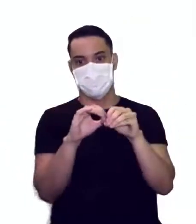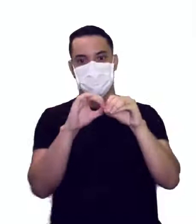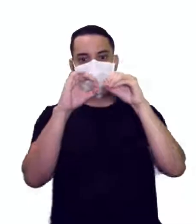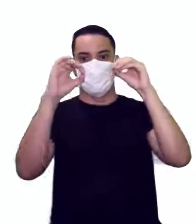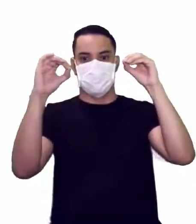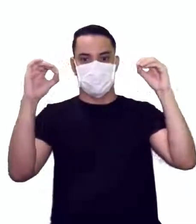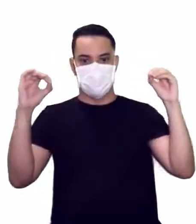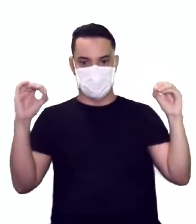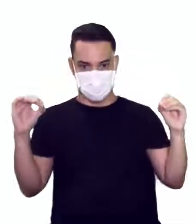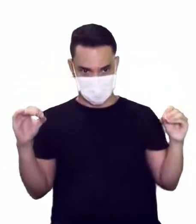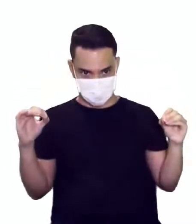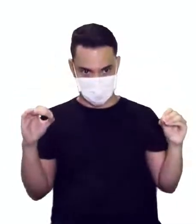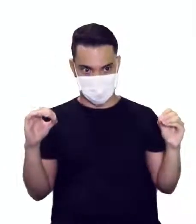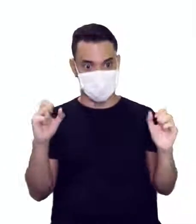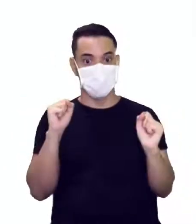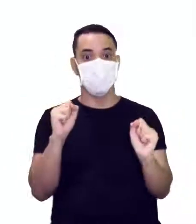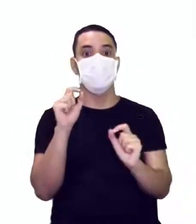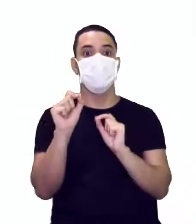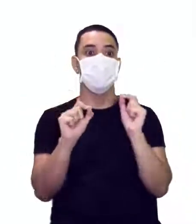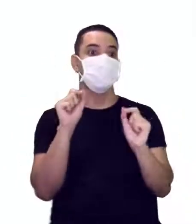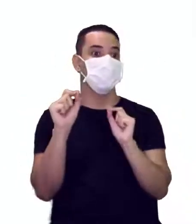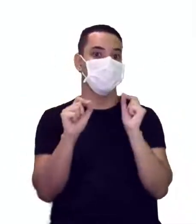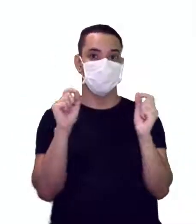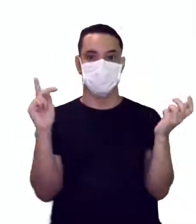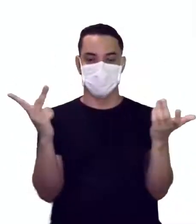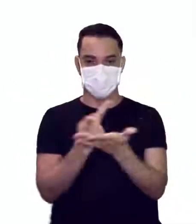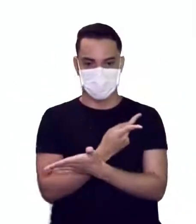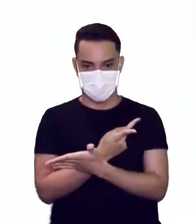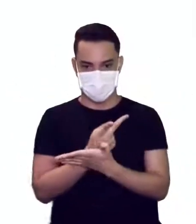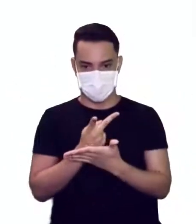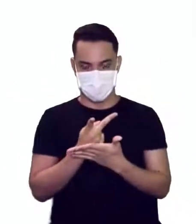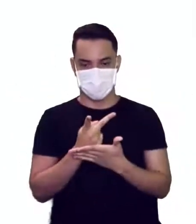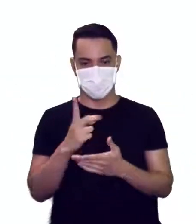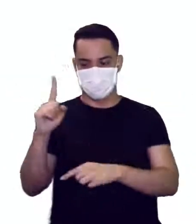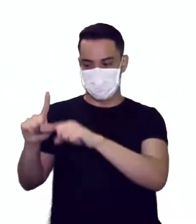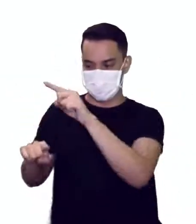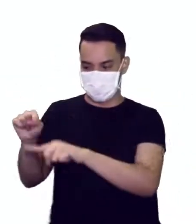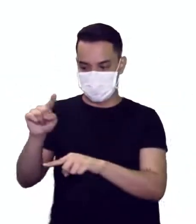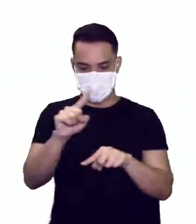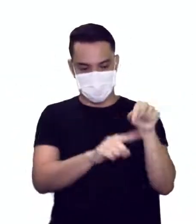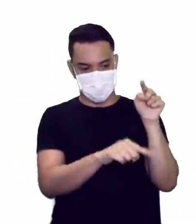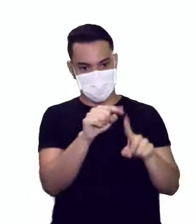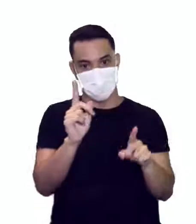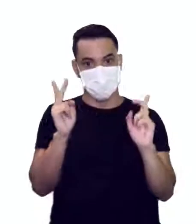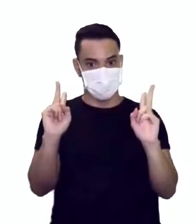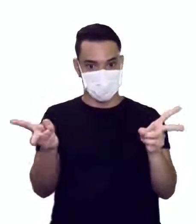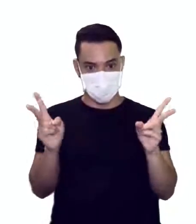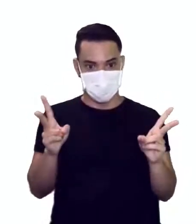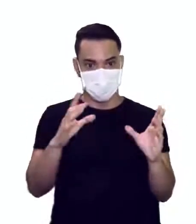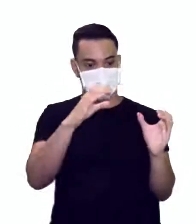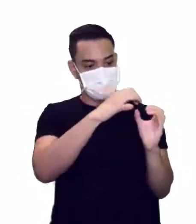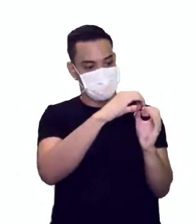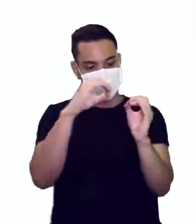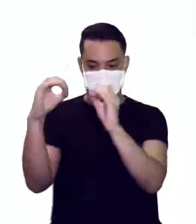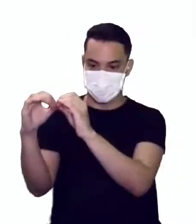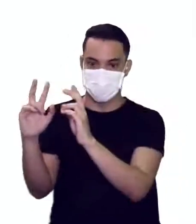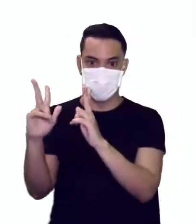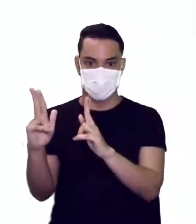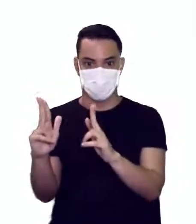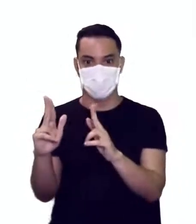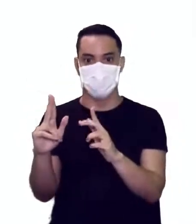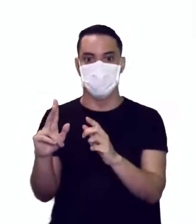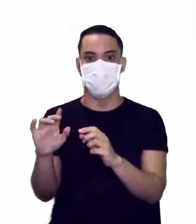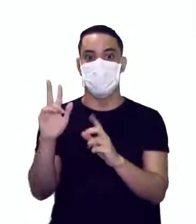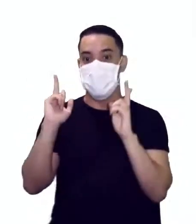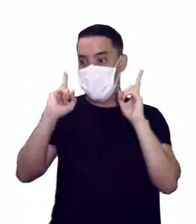daqui, pessoal, eu posso falar o que eu disse para vocês. Corpos que têm a mesma forma e a mesma dimensão, eles vão ficar